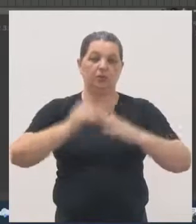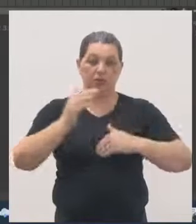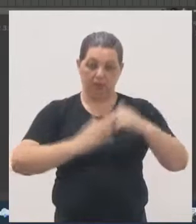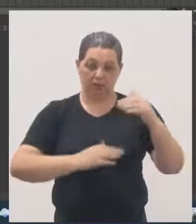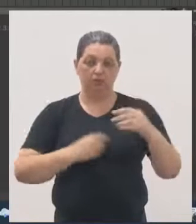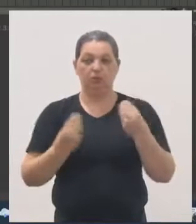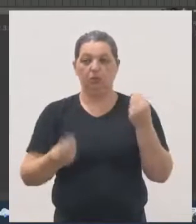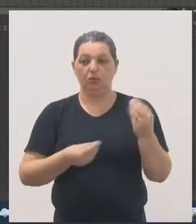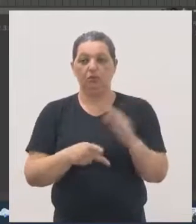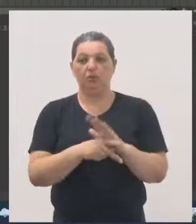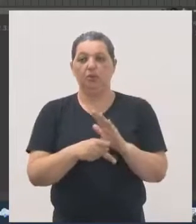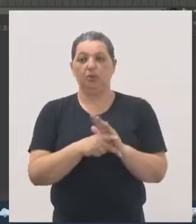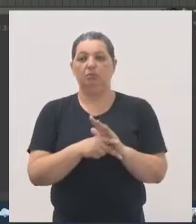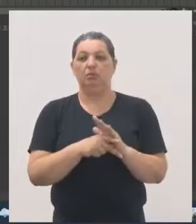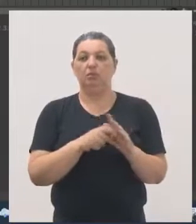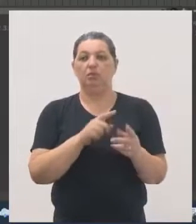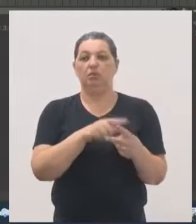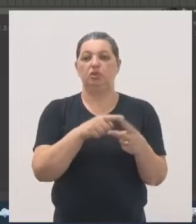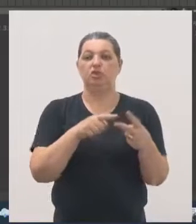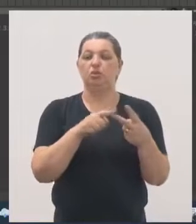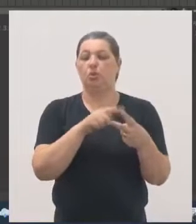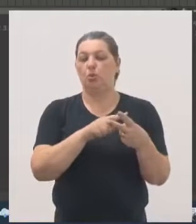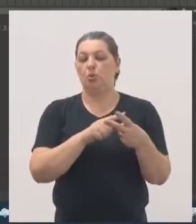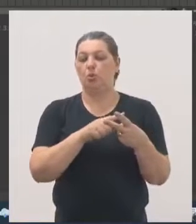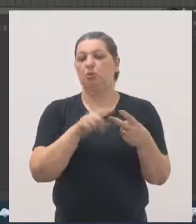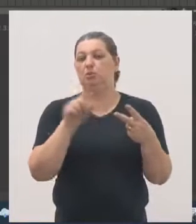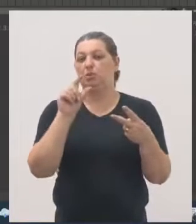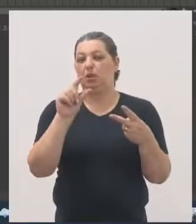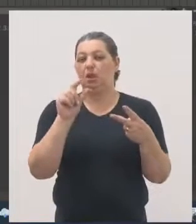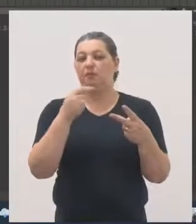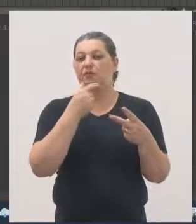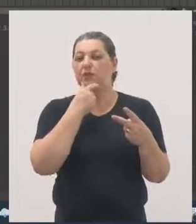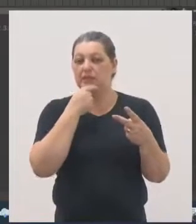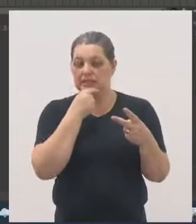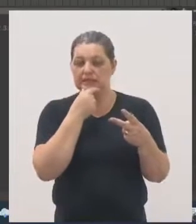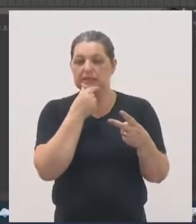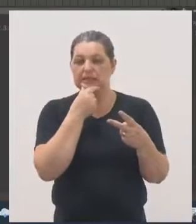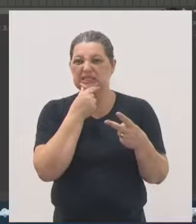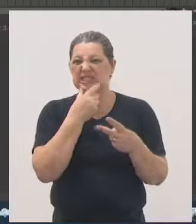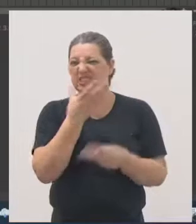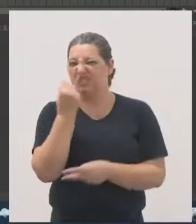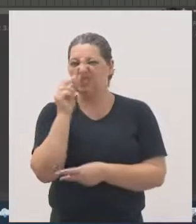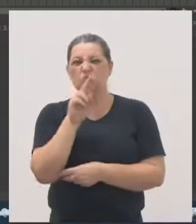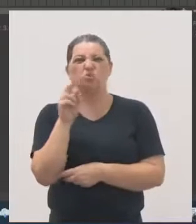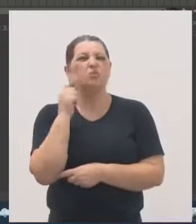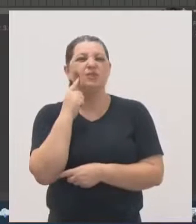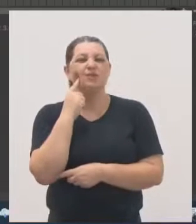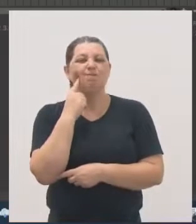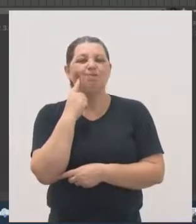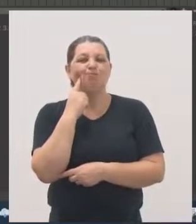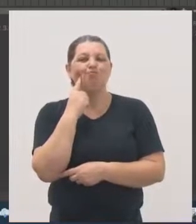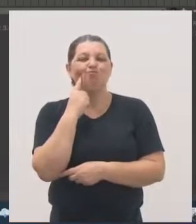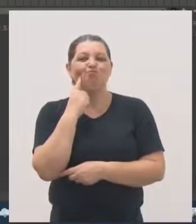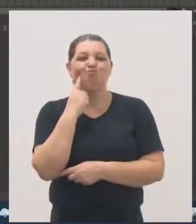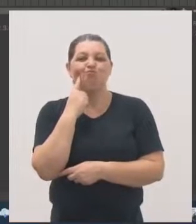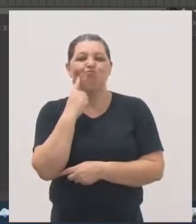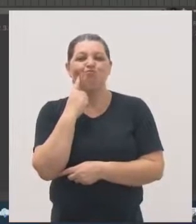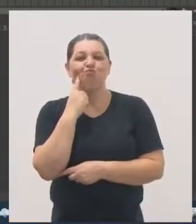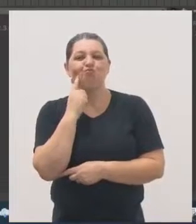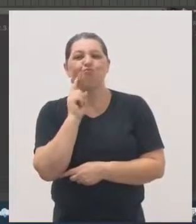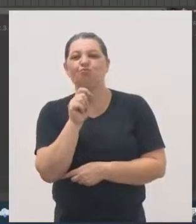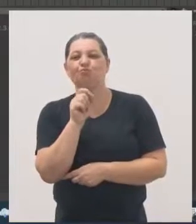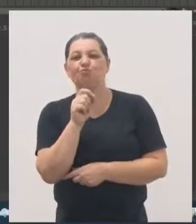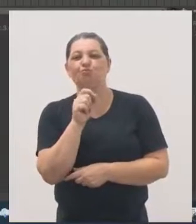fade in, esse fade out testando aquela coisa do... Esqueci o nome que você falou, não é aquele